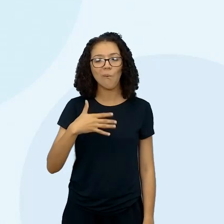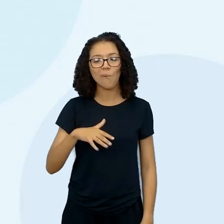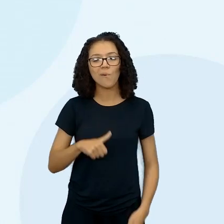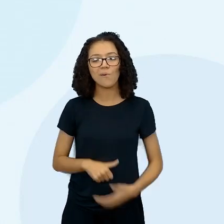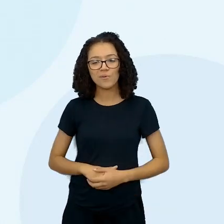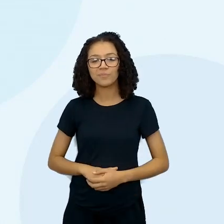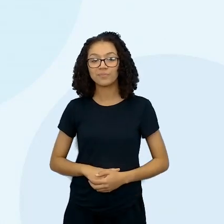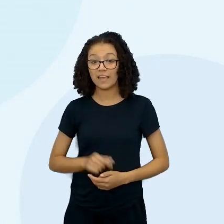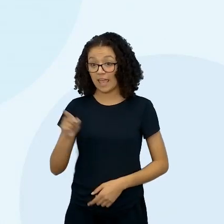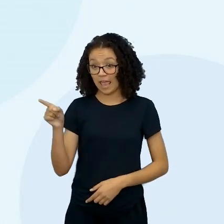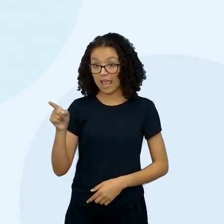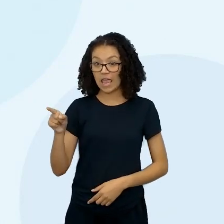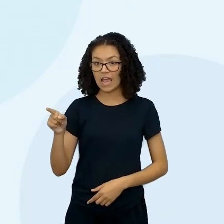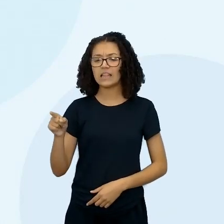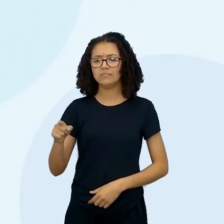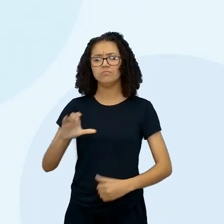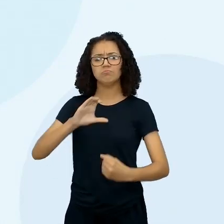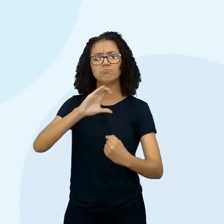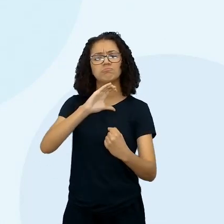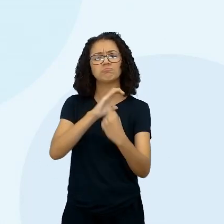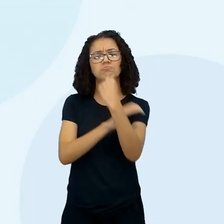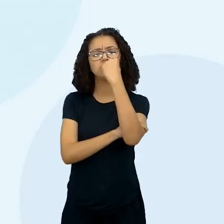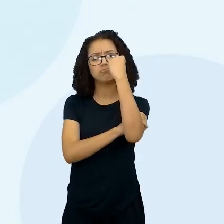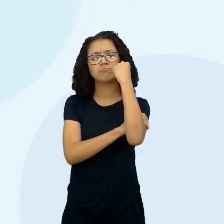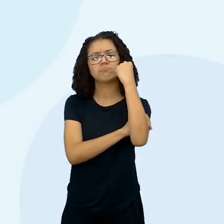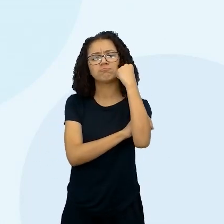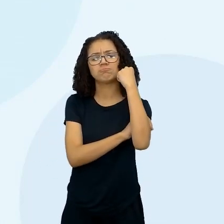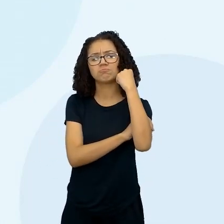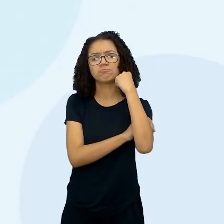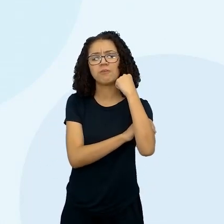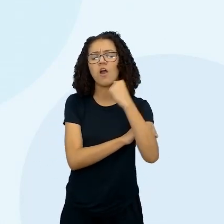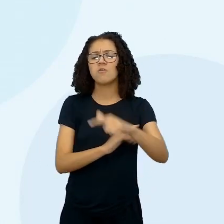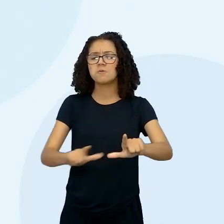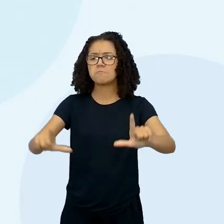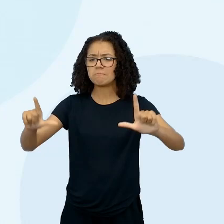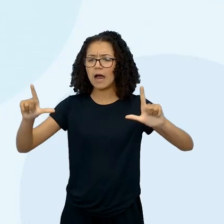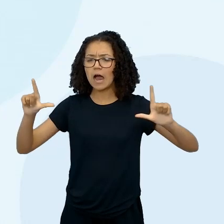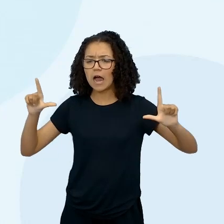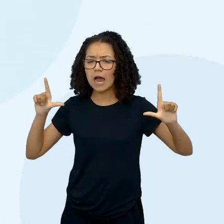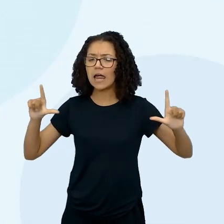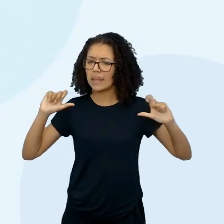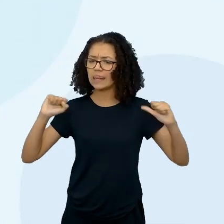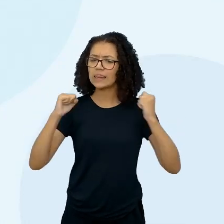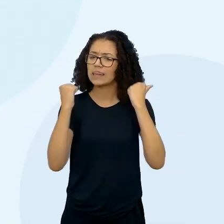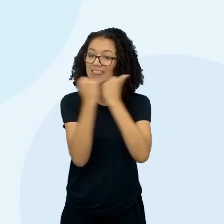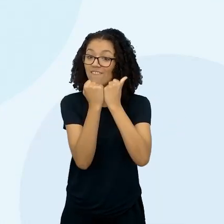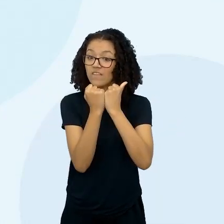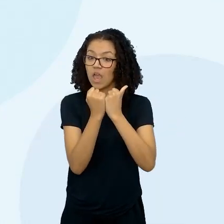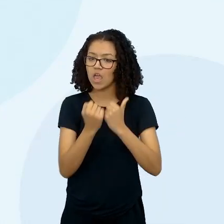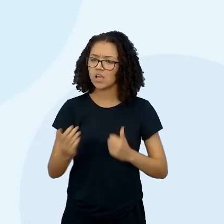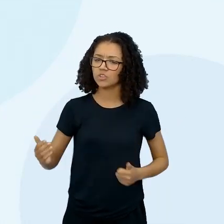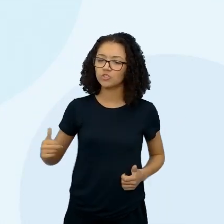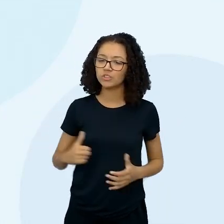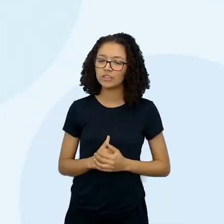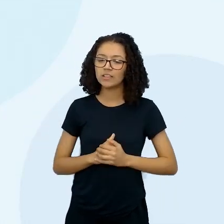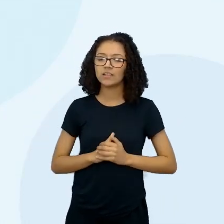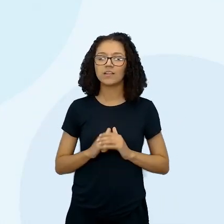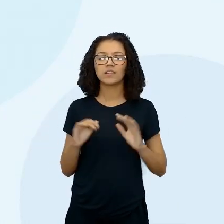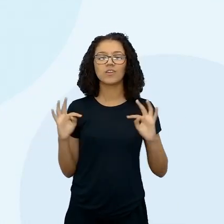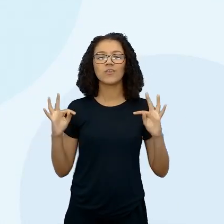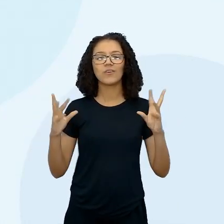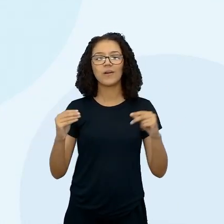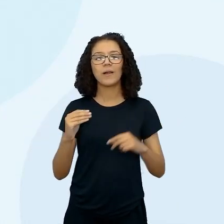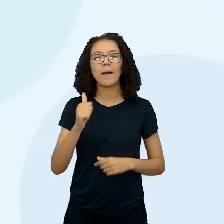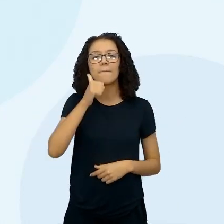campanha grande feminista, né? Ela é bem ativa do poder da mulher, de ela ter